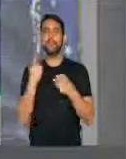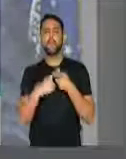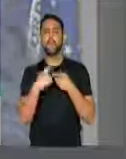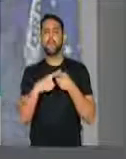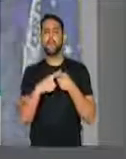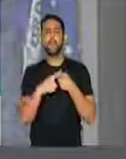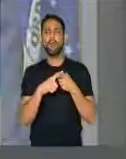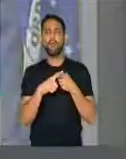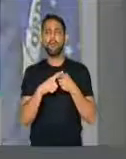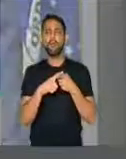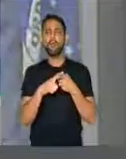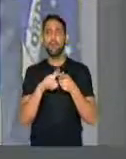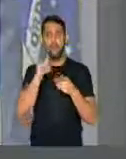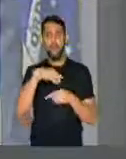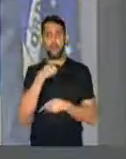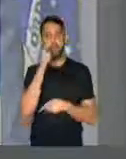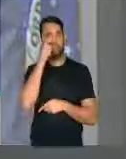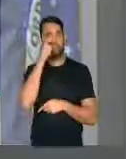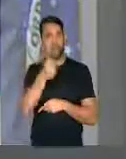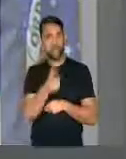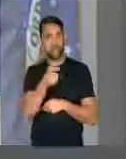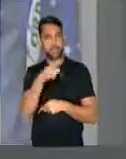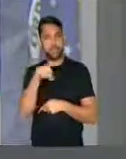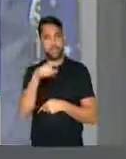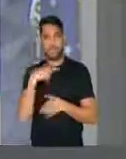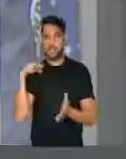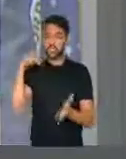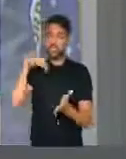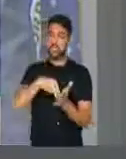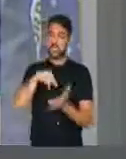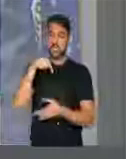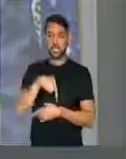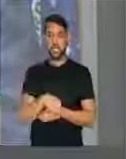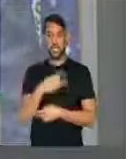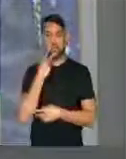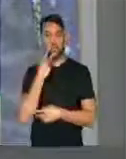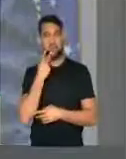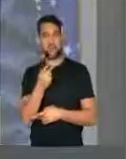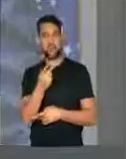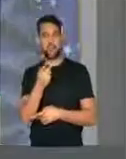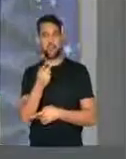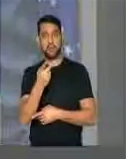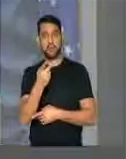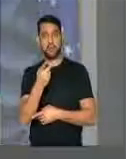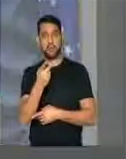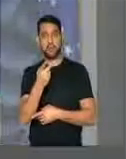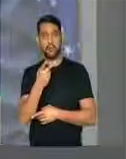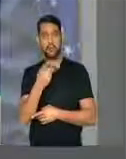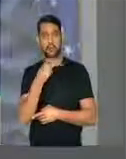O que é muito interessante, vocês virem aqui e ouvir